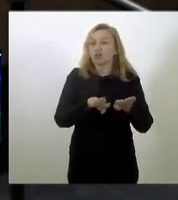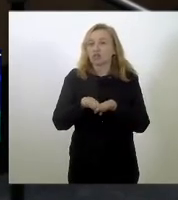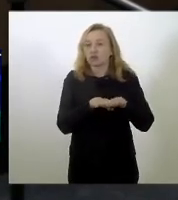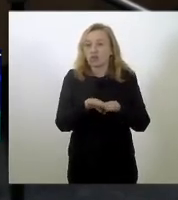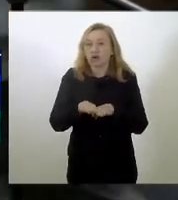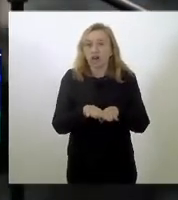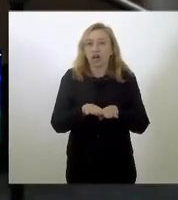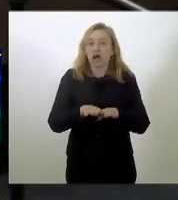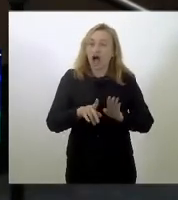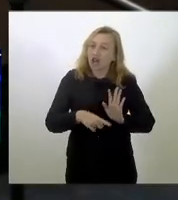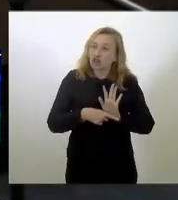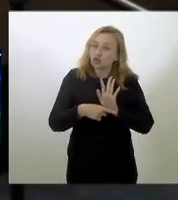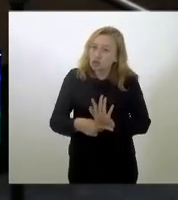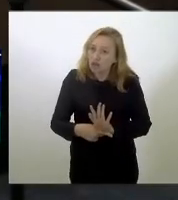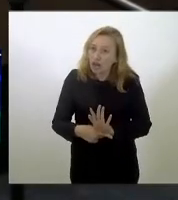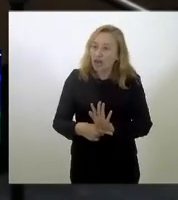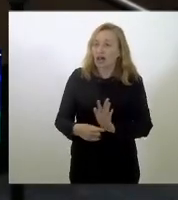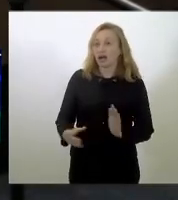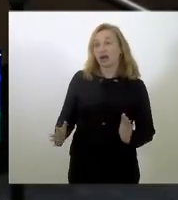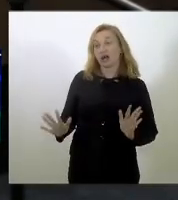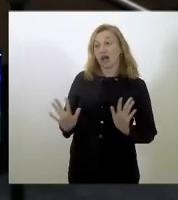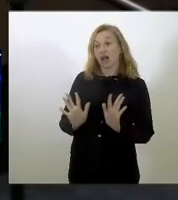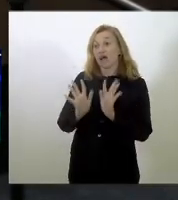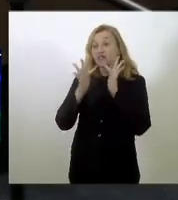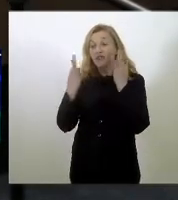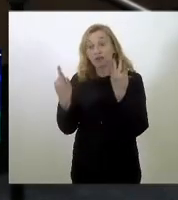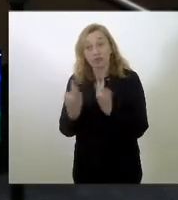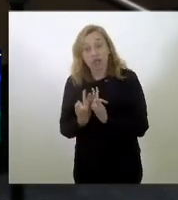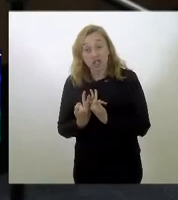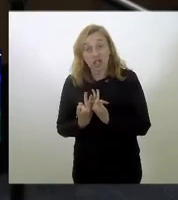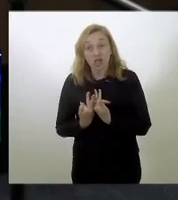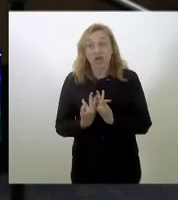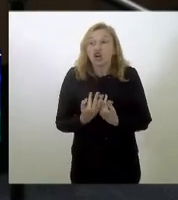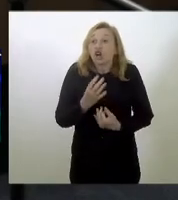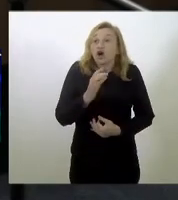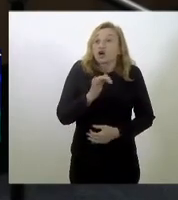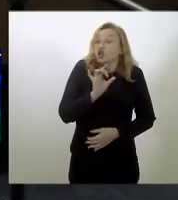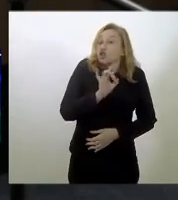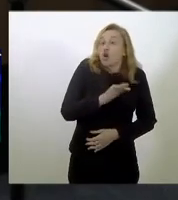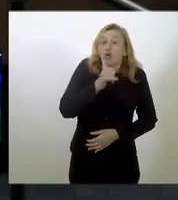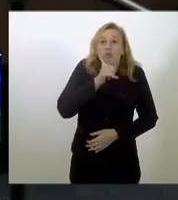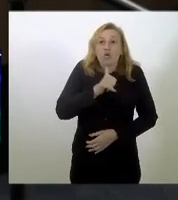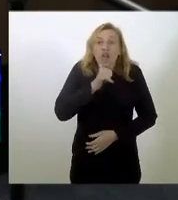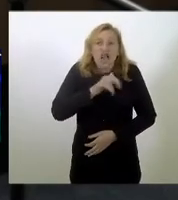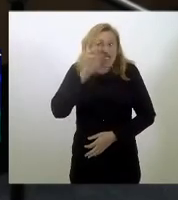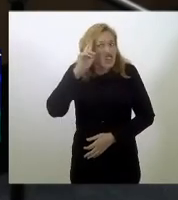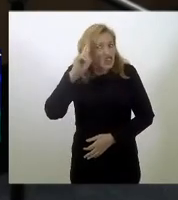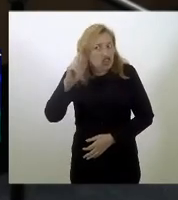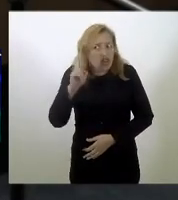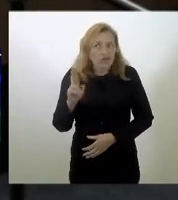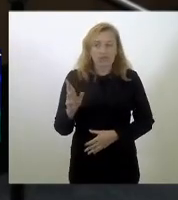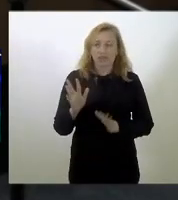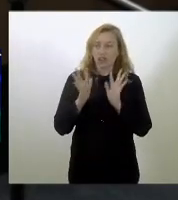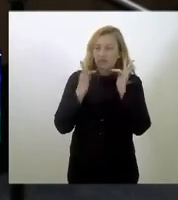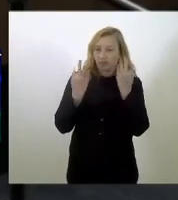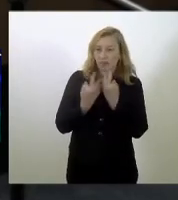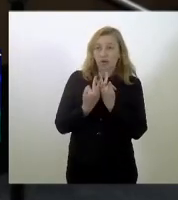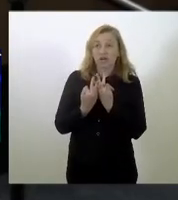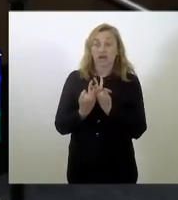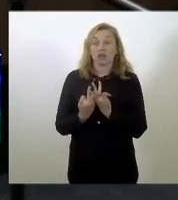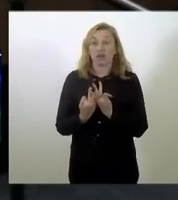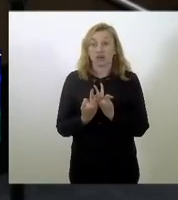de regra, são lares chefiados apenas por mulheres, lares suscetíveis, portanto,